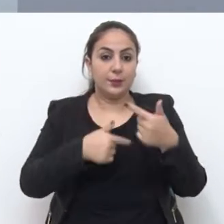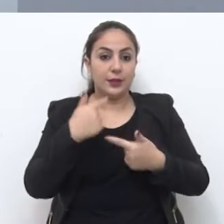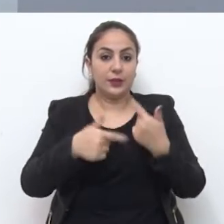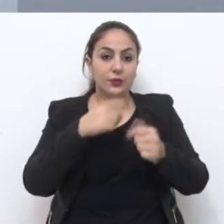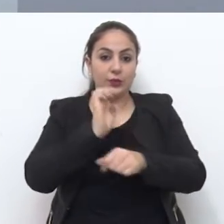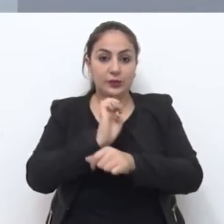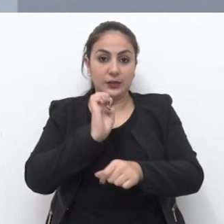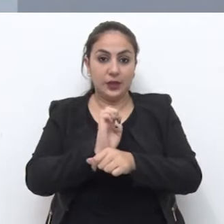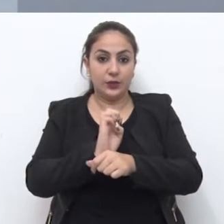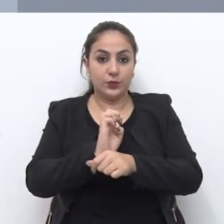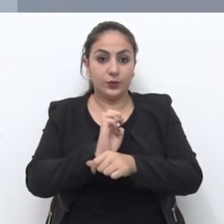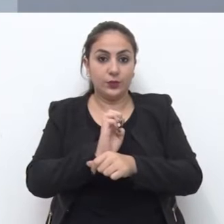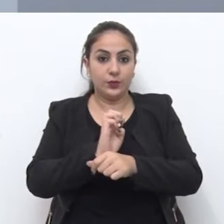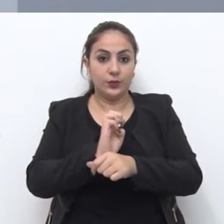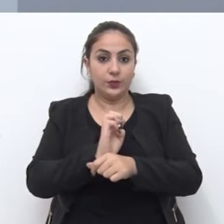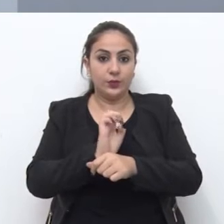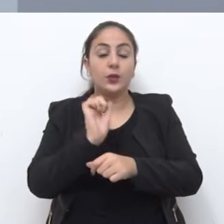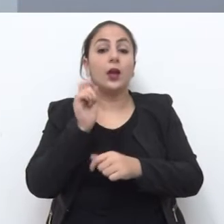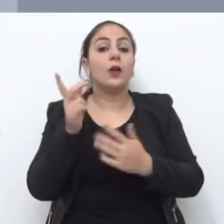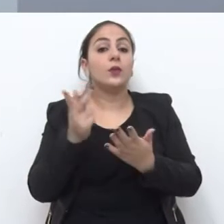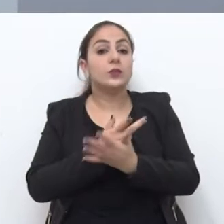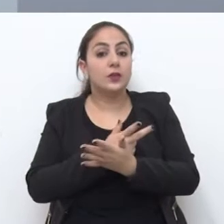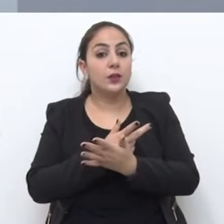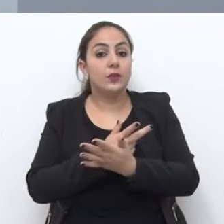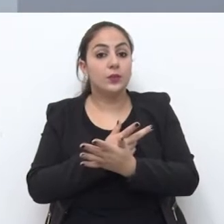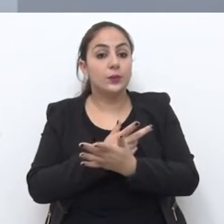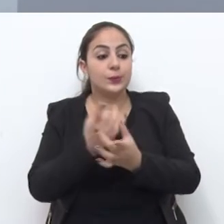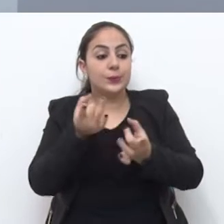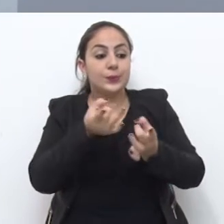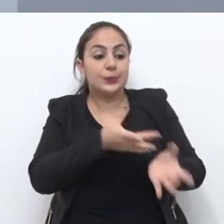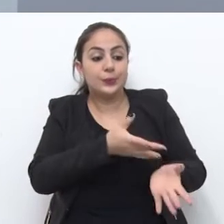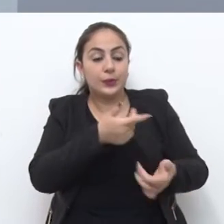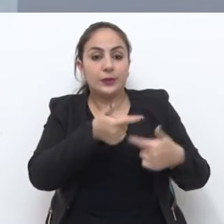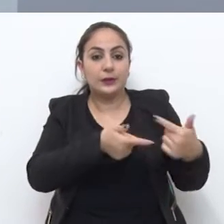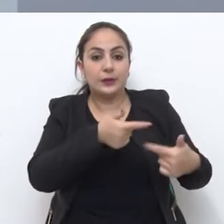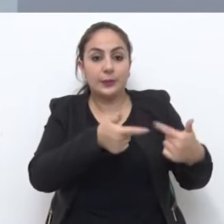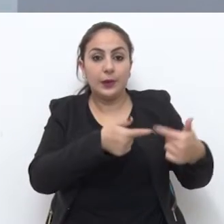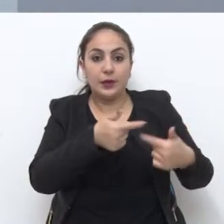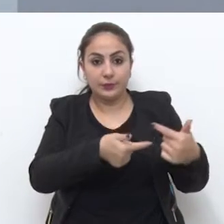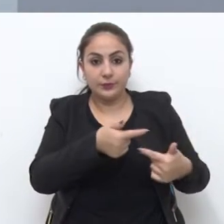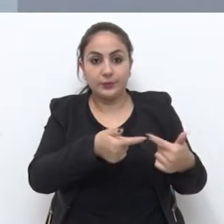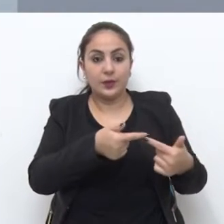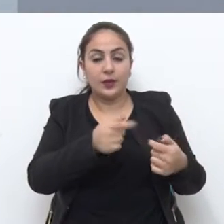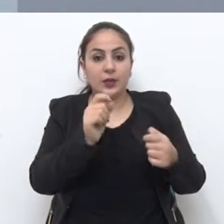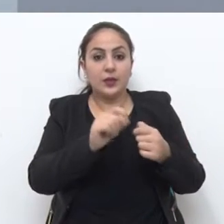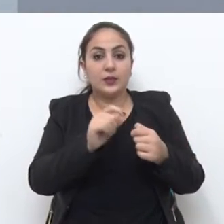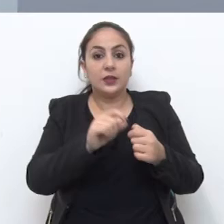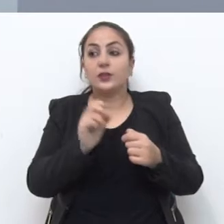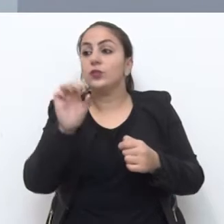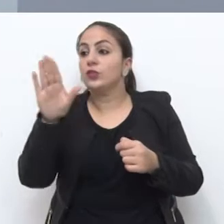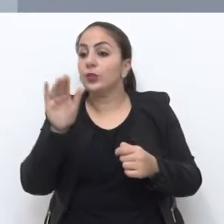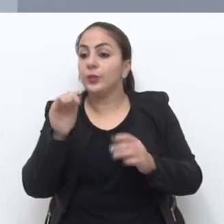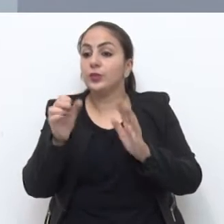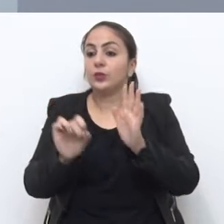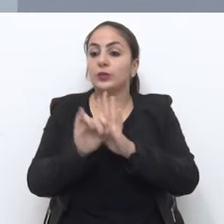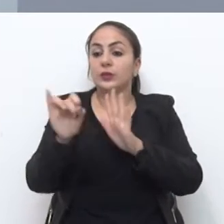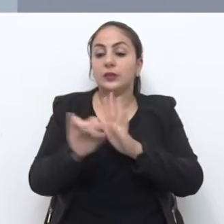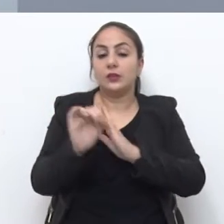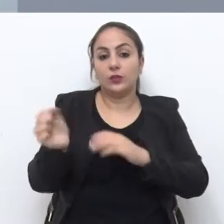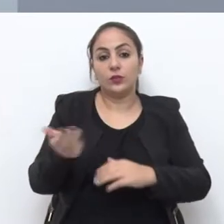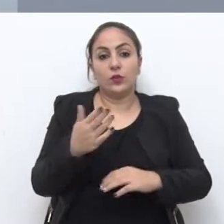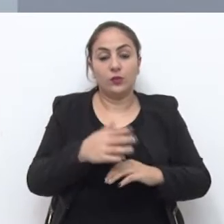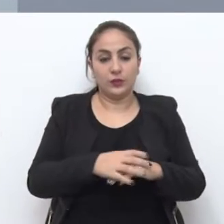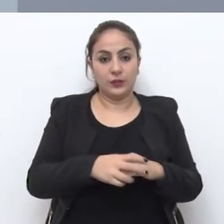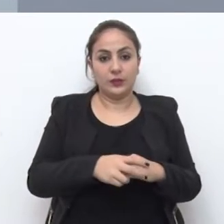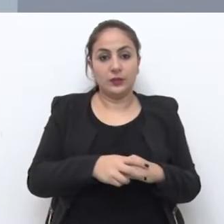serviço no estado acabou deixando de prestar esse serviço, então o DAER está chamando uma nova licitação. Enquanto não